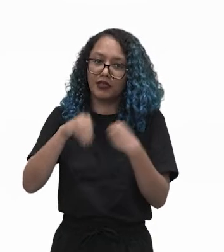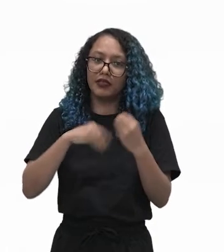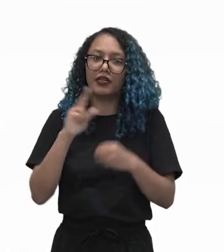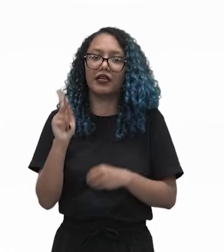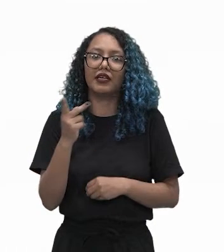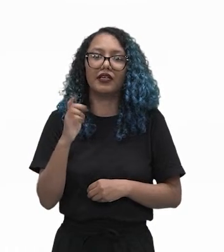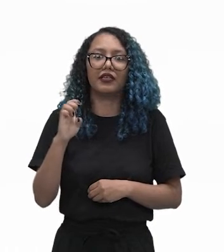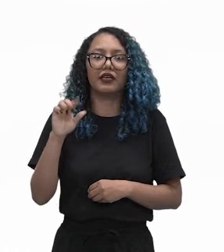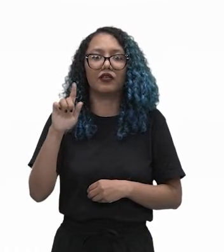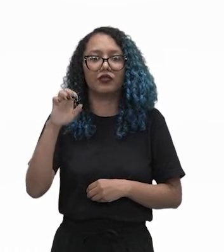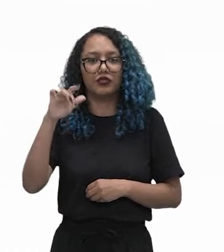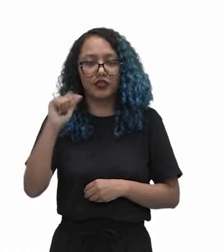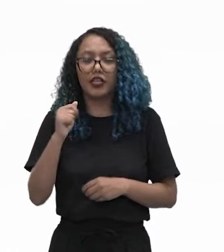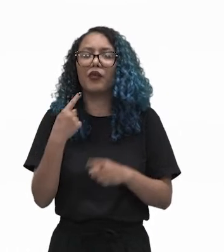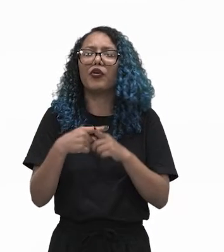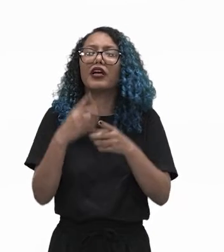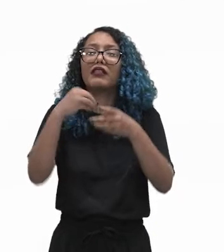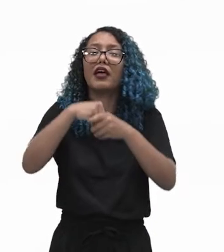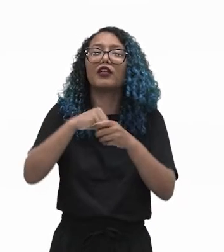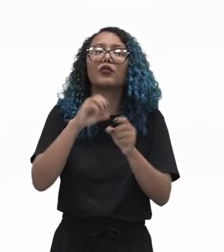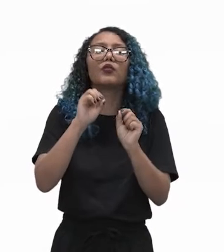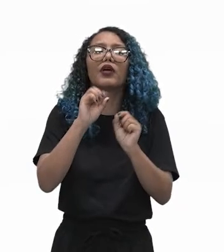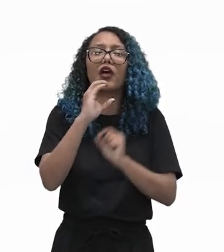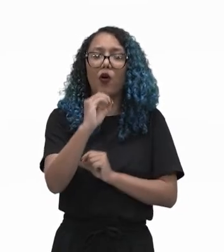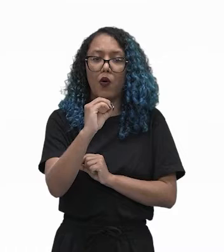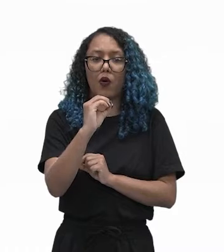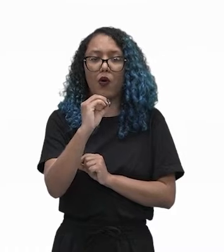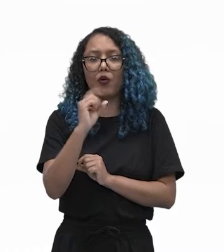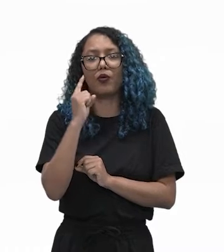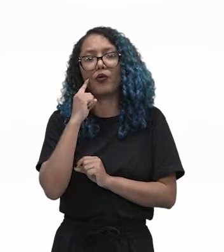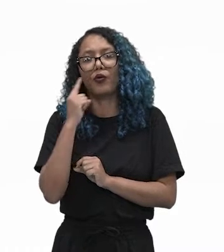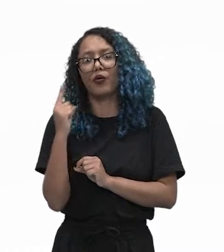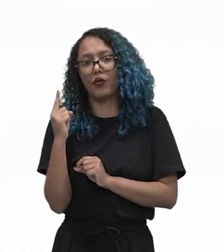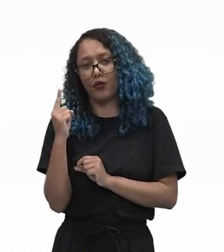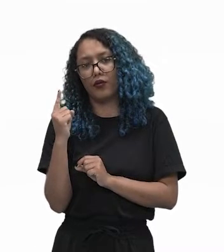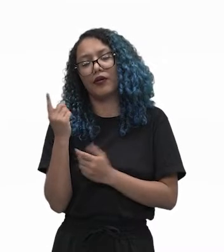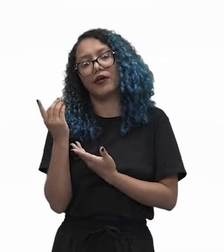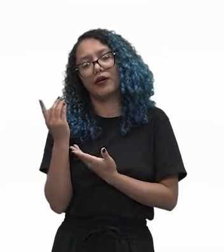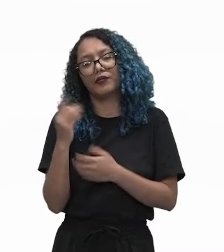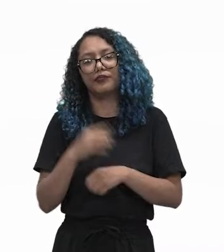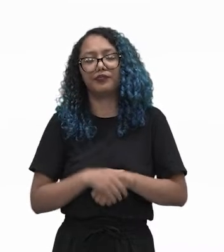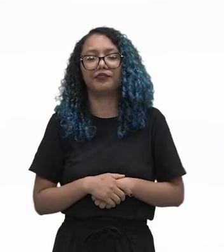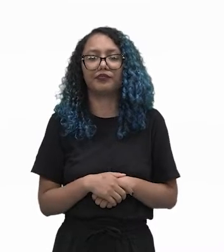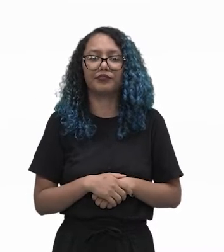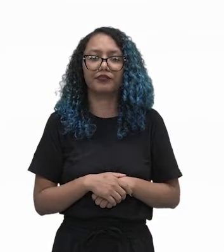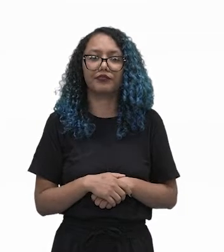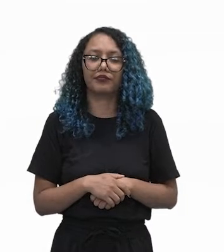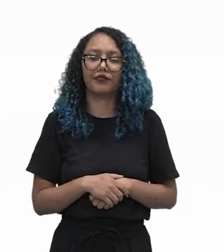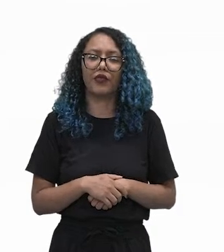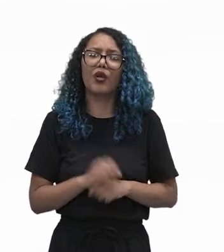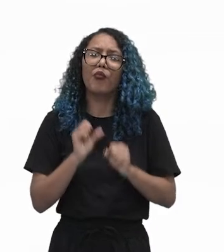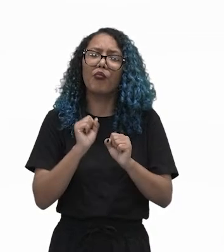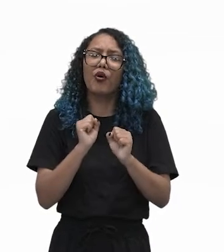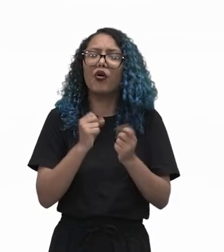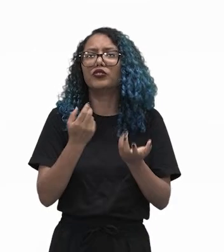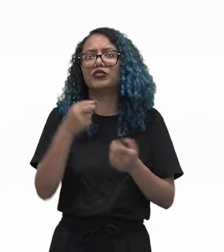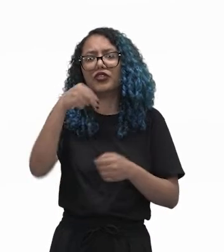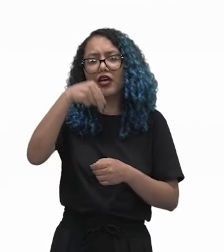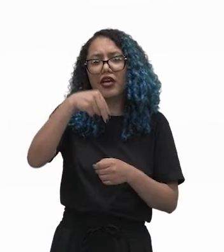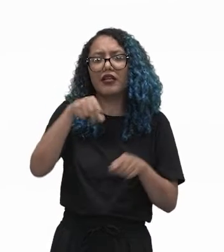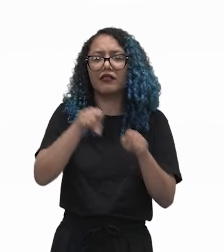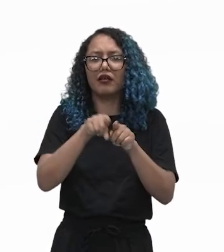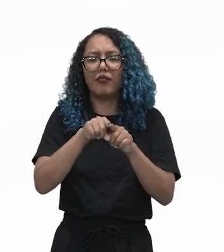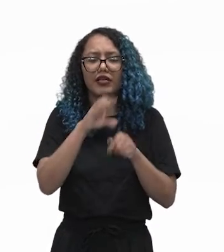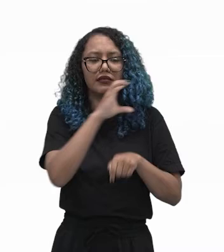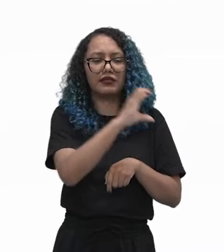aqui. O oxigênio, no meio da cadeia, ele é um heteroátomo, é uma cadeia heterogênea. Poderia ser um nitrogênio